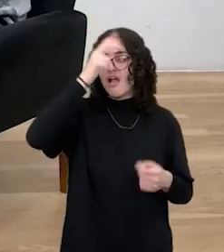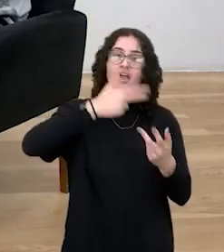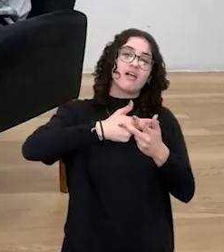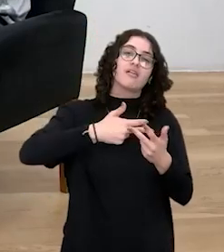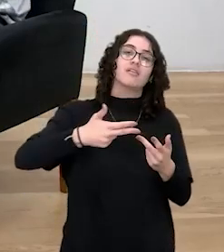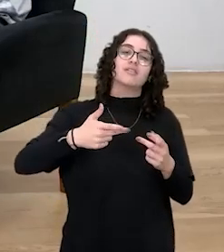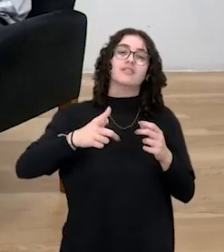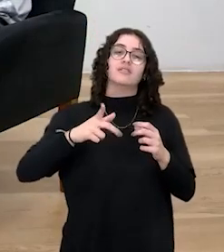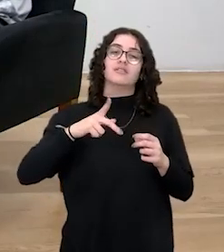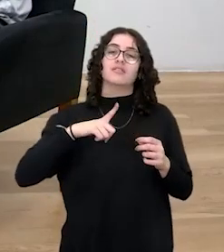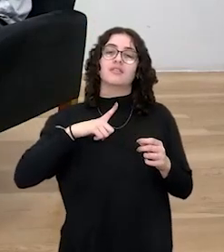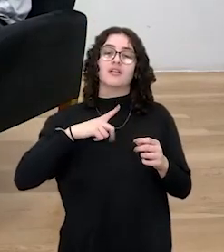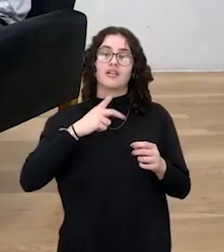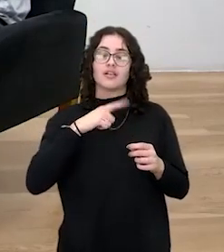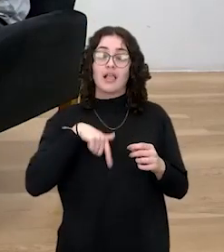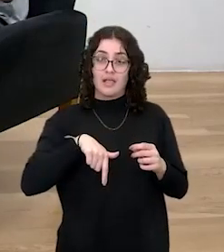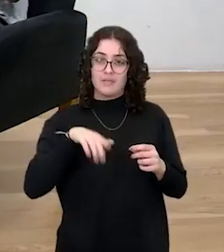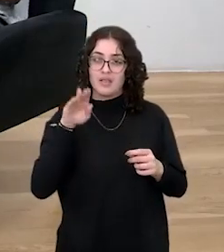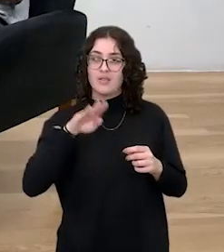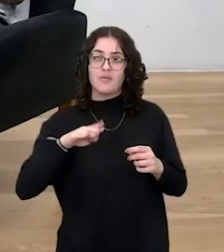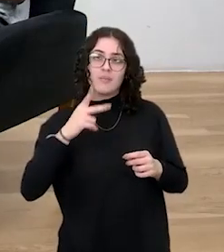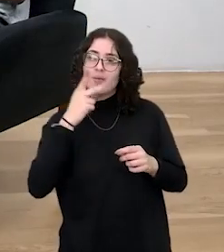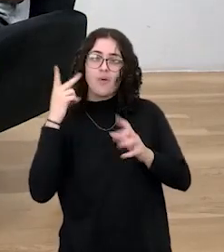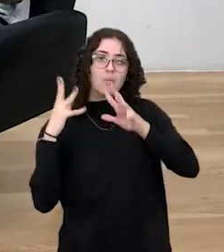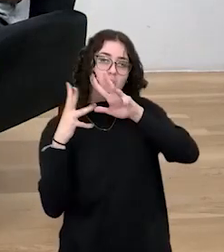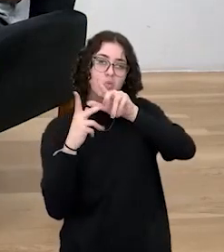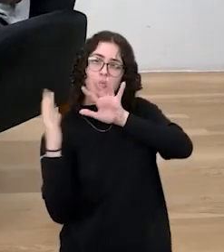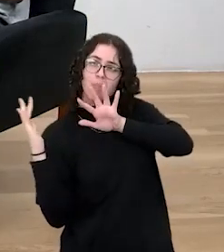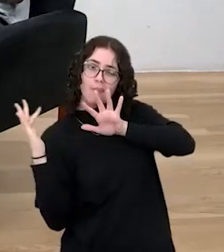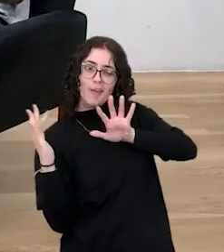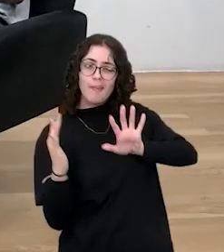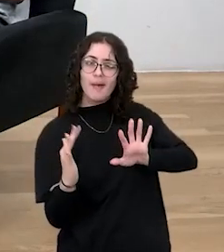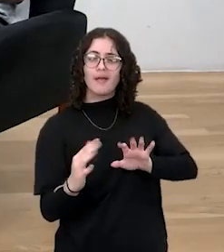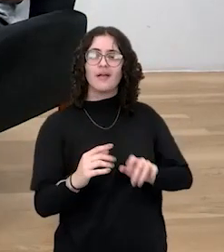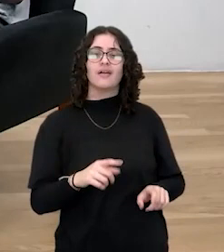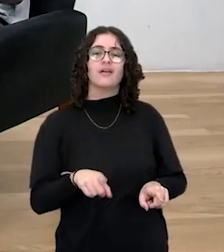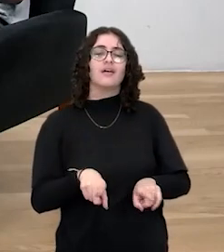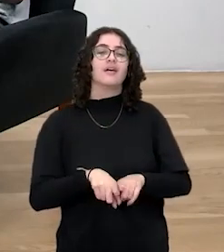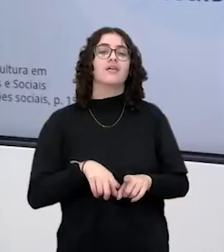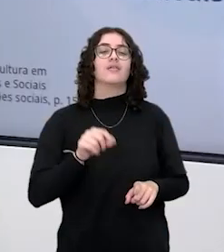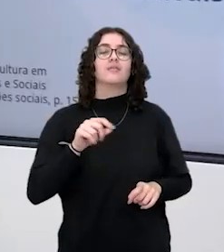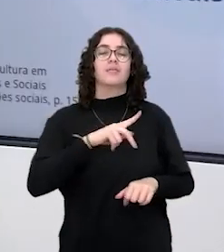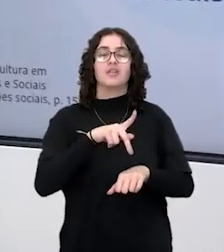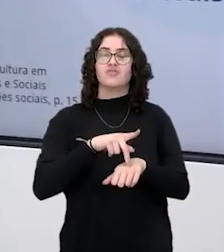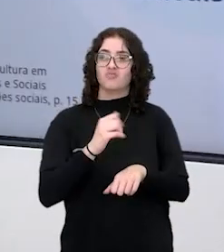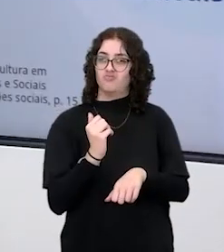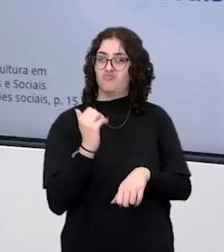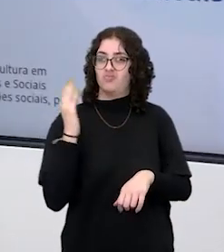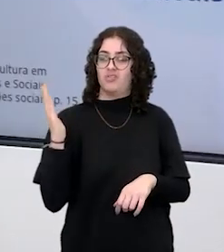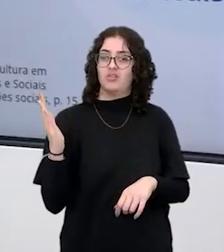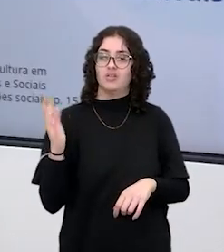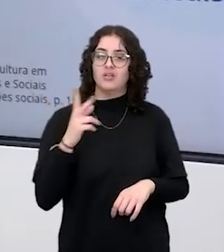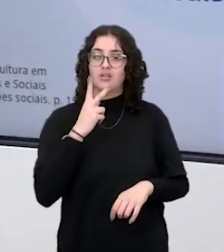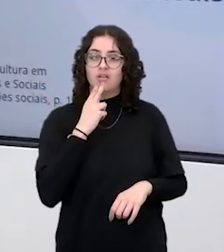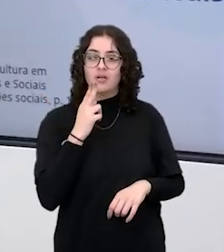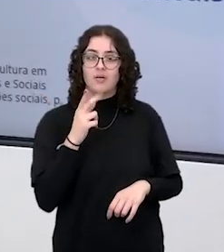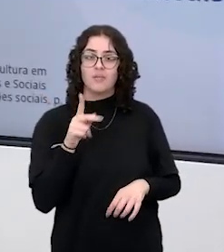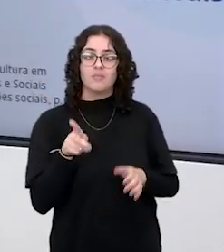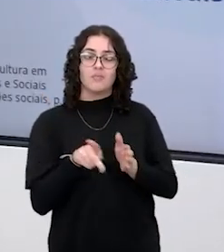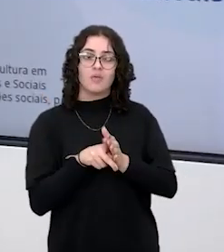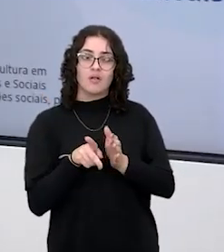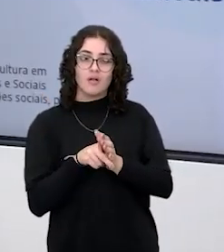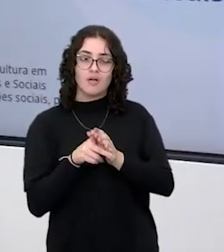gente recebeu o mundo inteiro. E me chama a atenção como, fora desses países de origem, as maiores